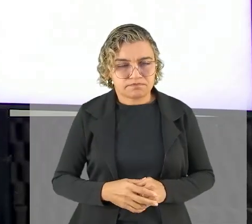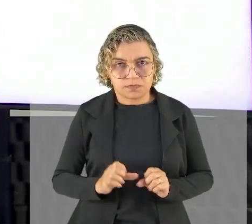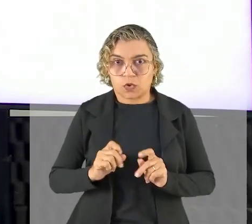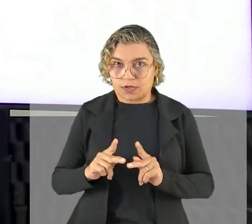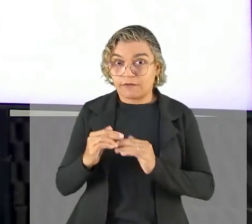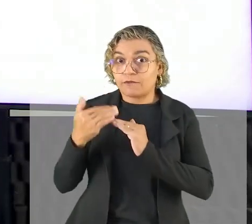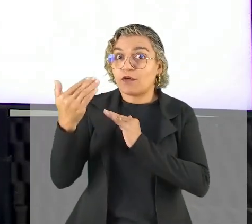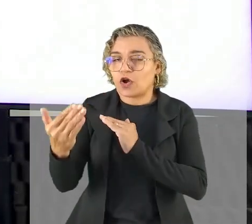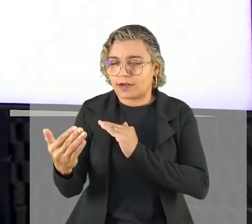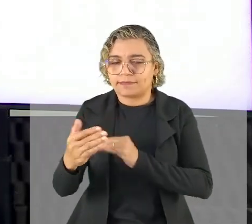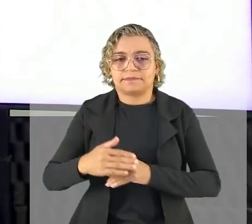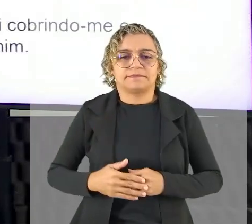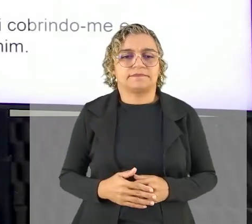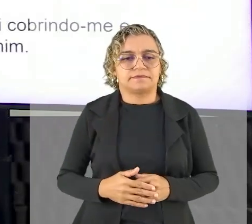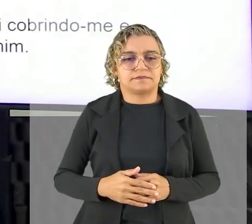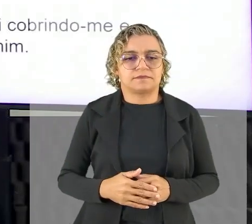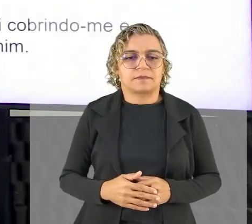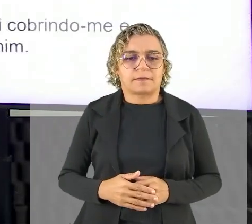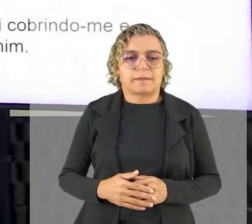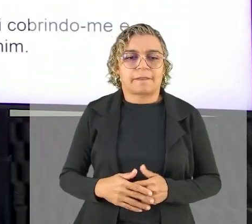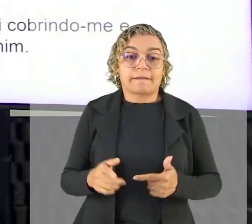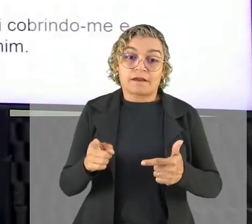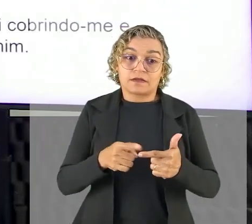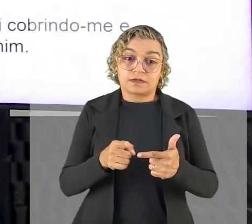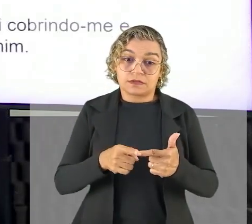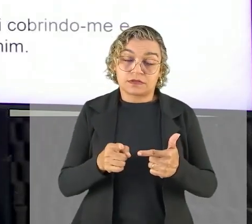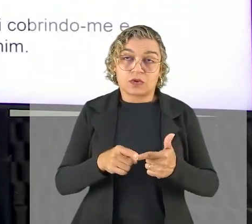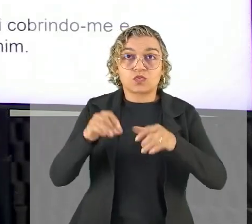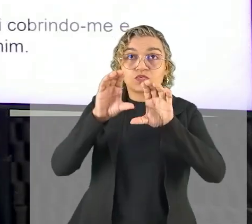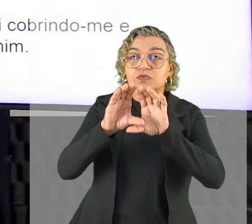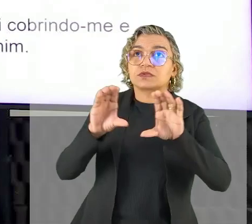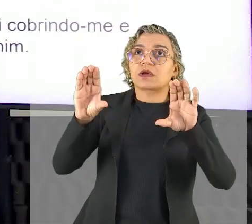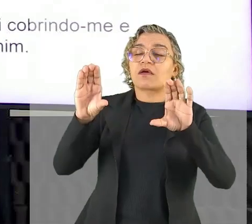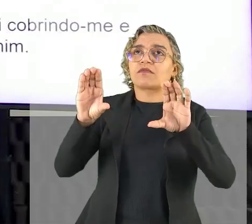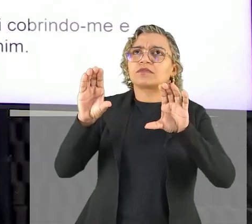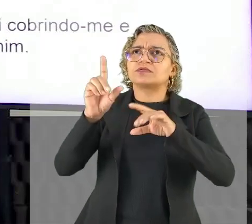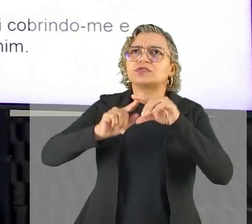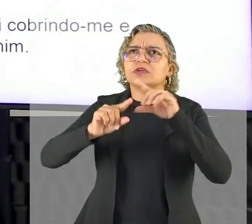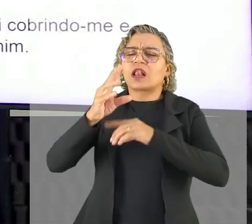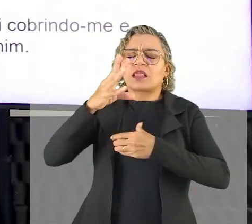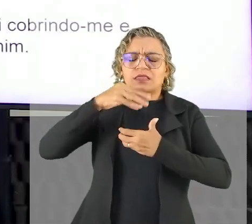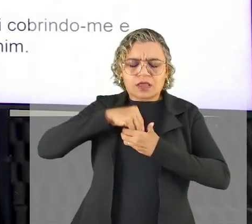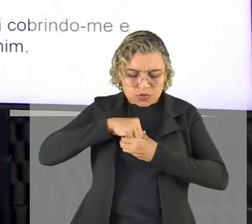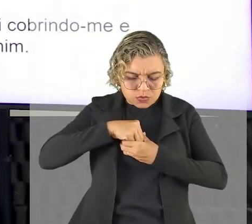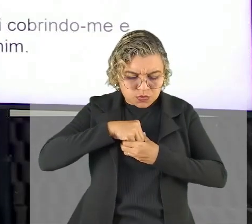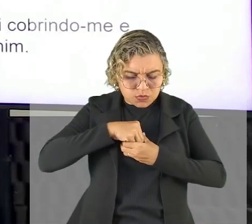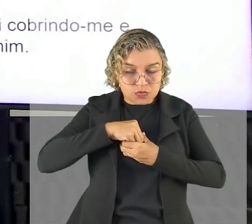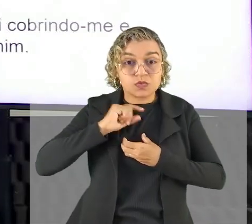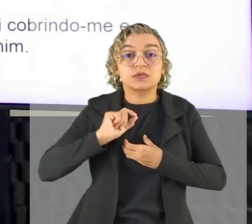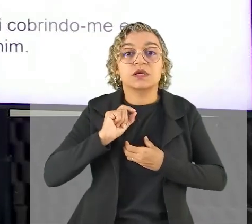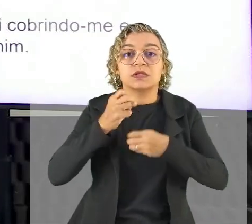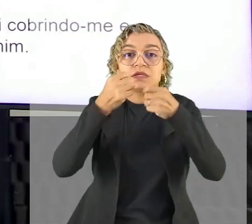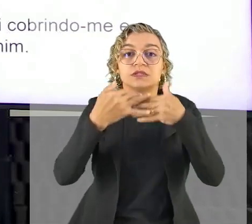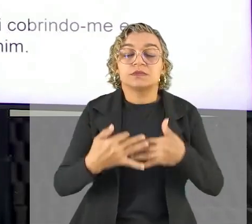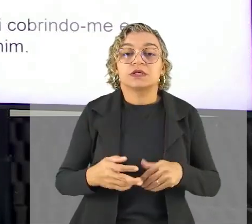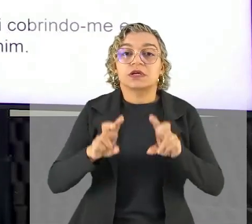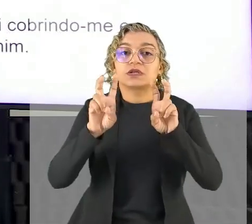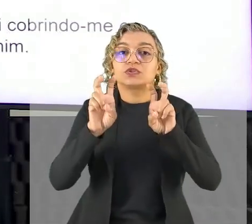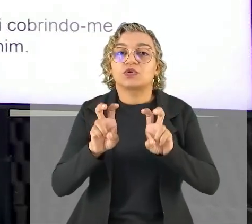de fora. E o céu estrelado dentro de mim, olha só, está falando sobre